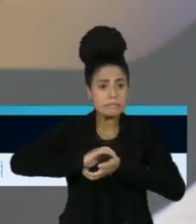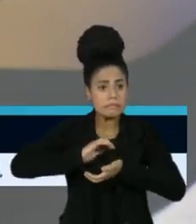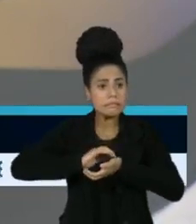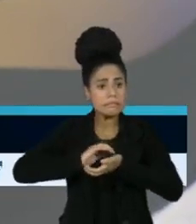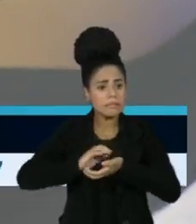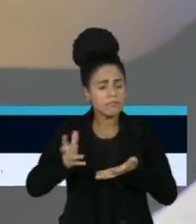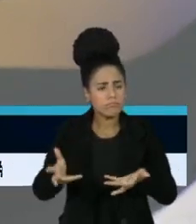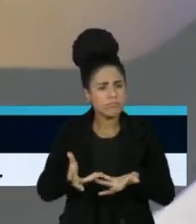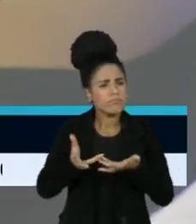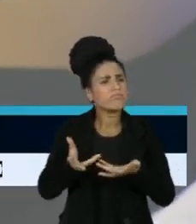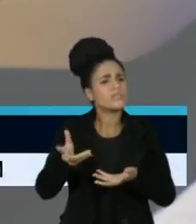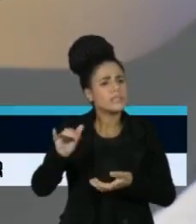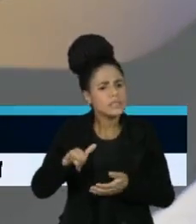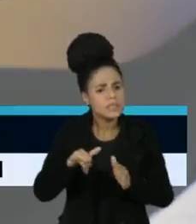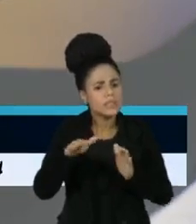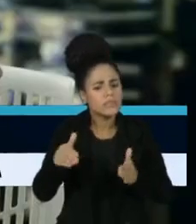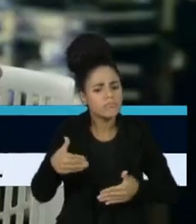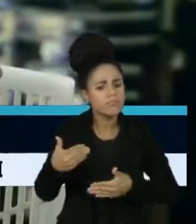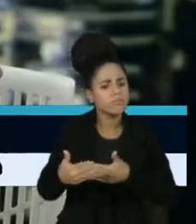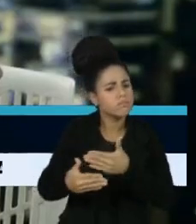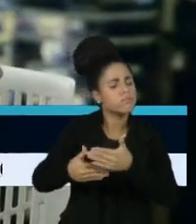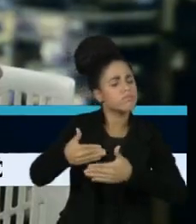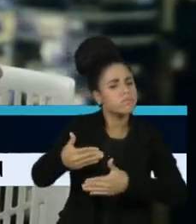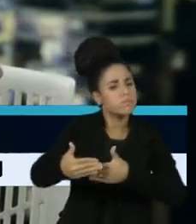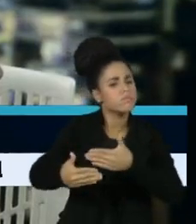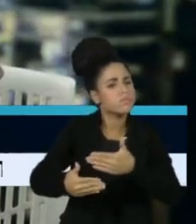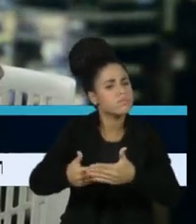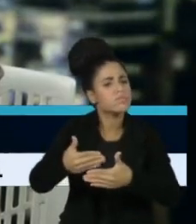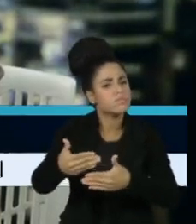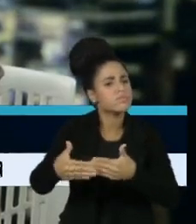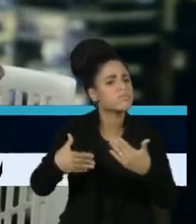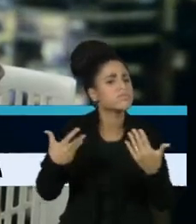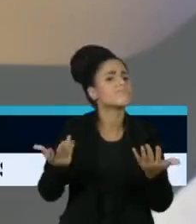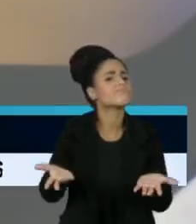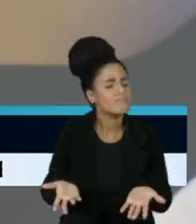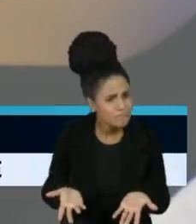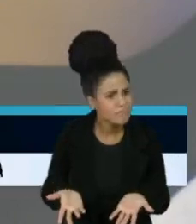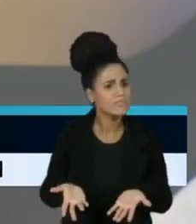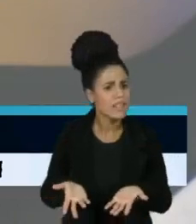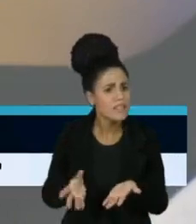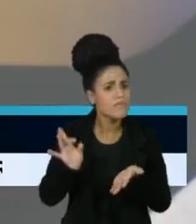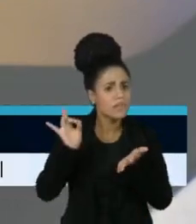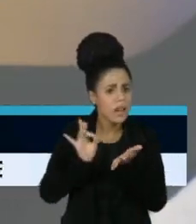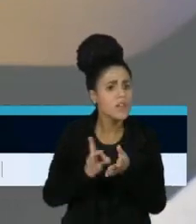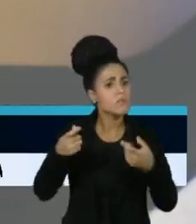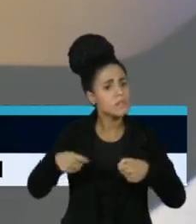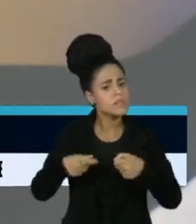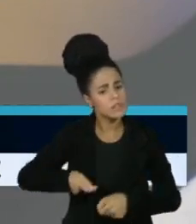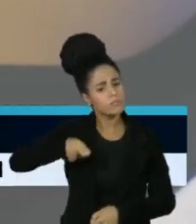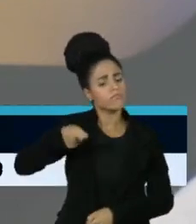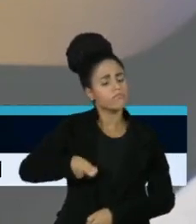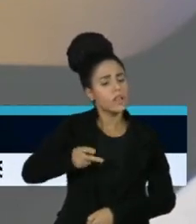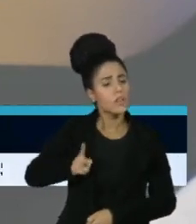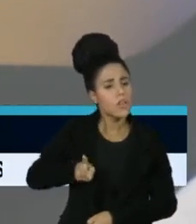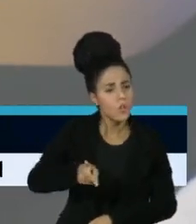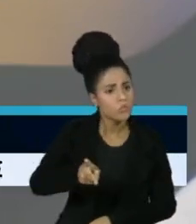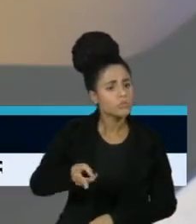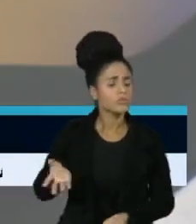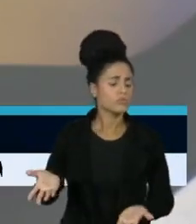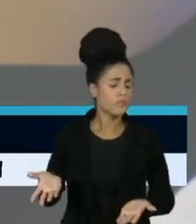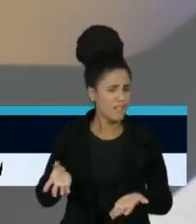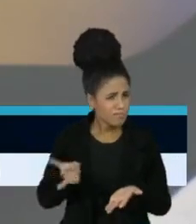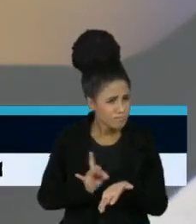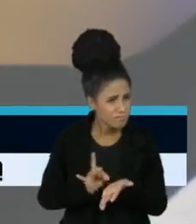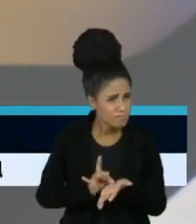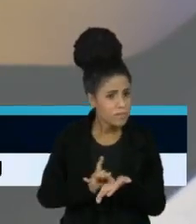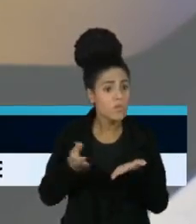avançou algumas casas, né? E ele não pode se eximir desse papel que ele teve nessa presente crise.